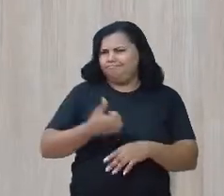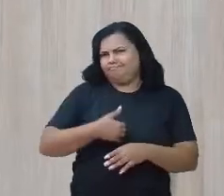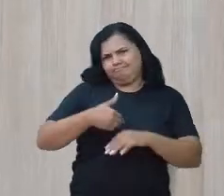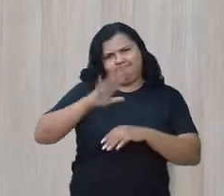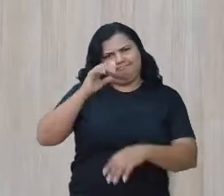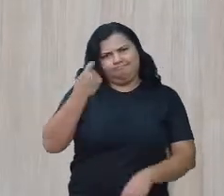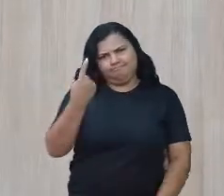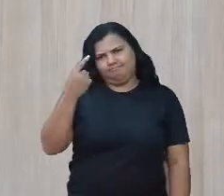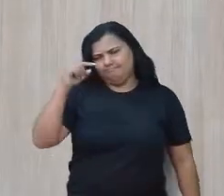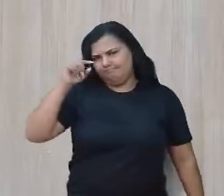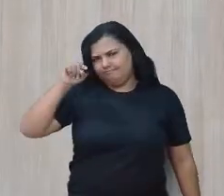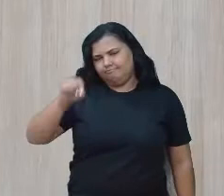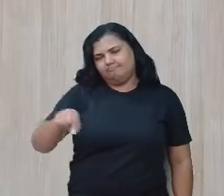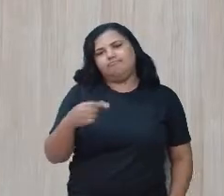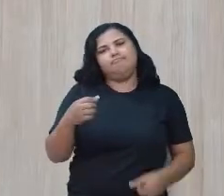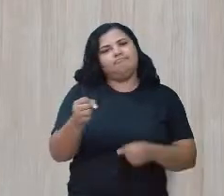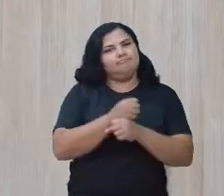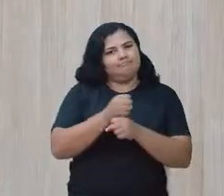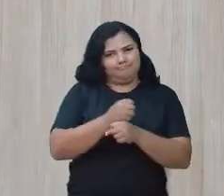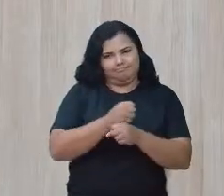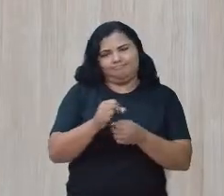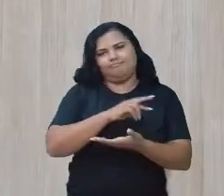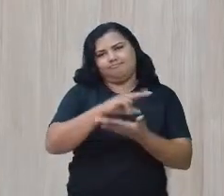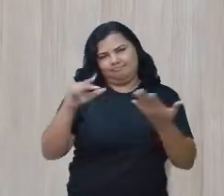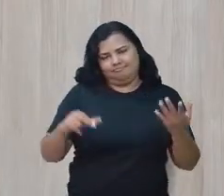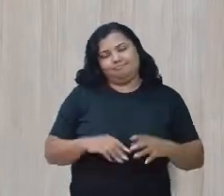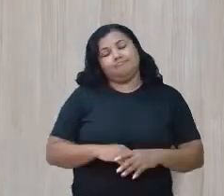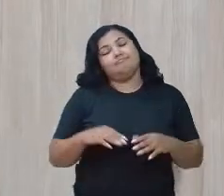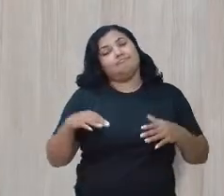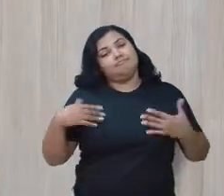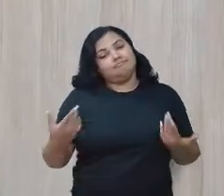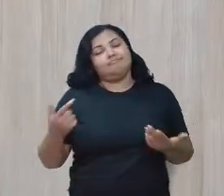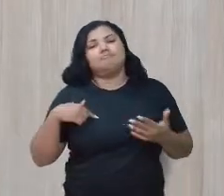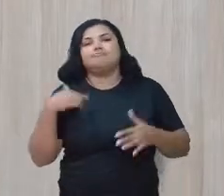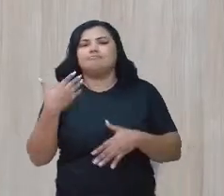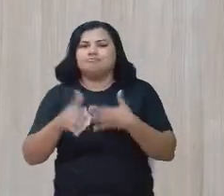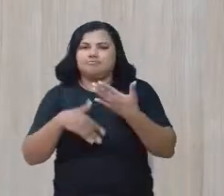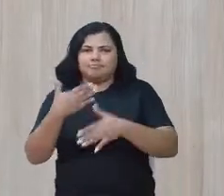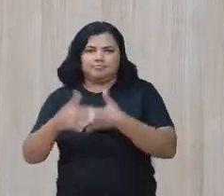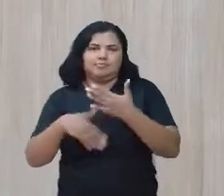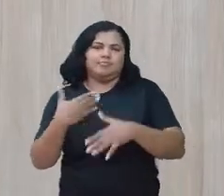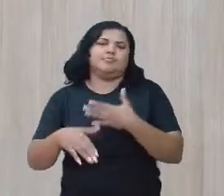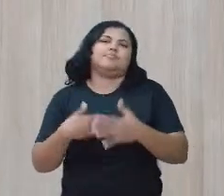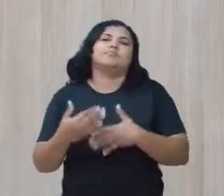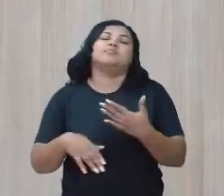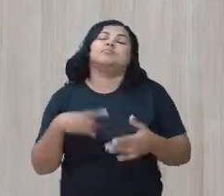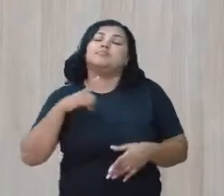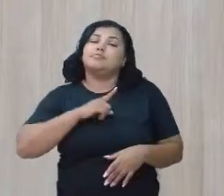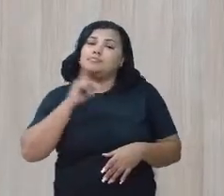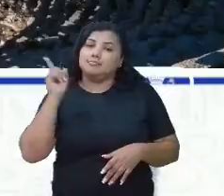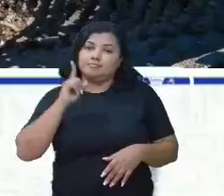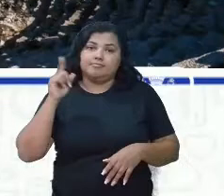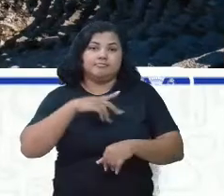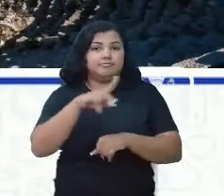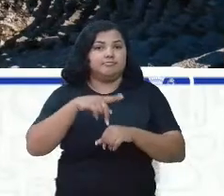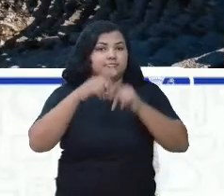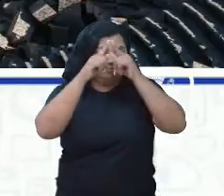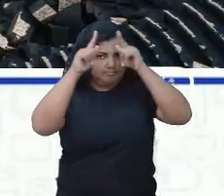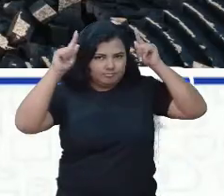milênios, não só séculos, mas milênios. Então, nesse processo aí, na Grécia Antiga,